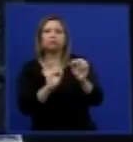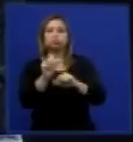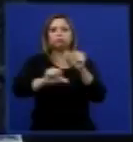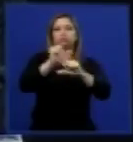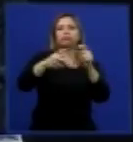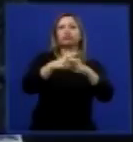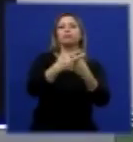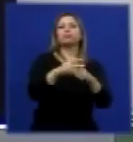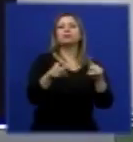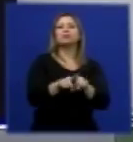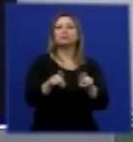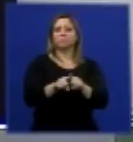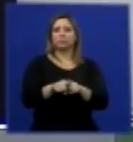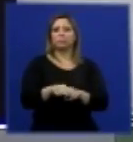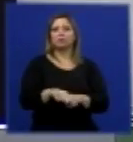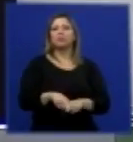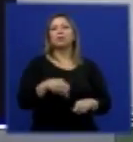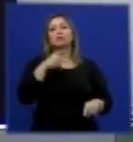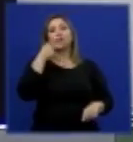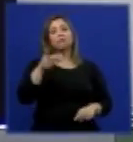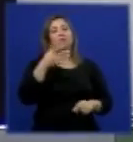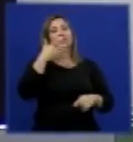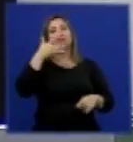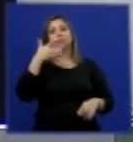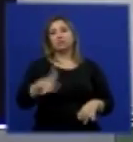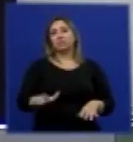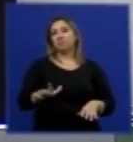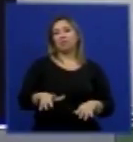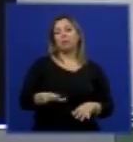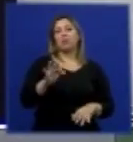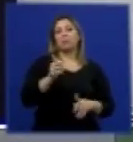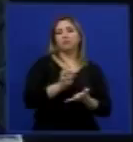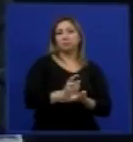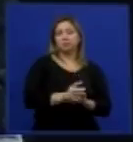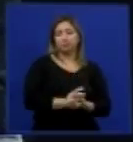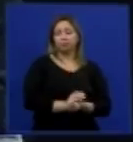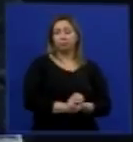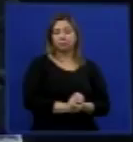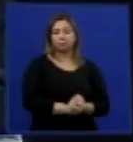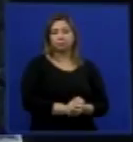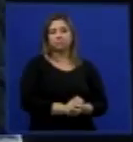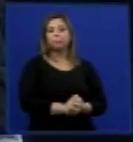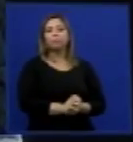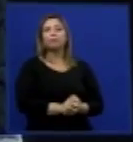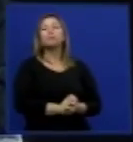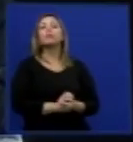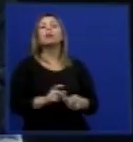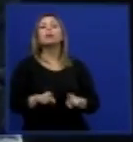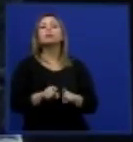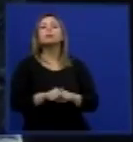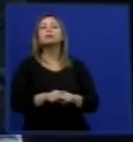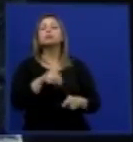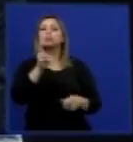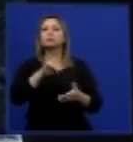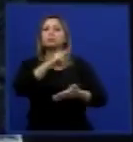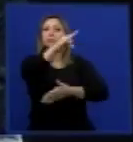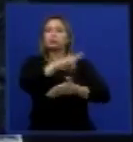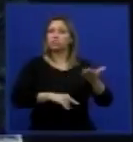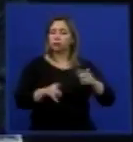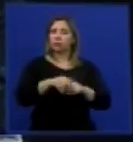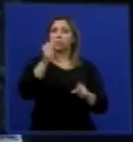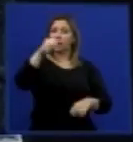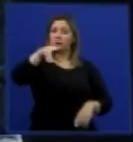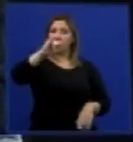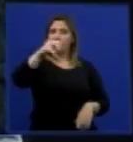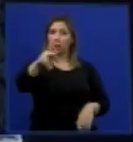da importação de pneus remoldados ou reformados sobre o memorial da anip em